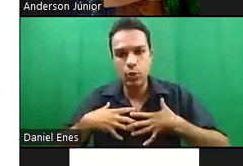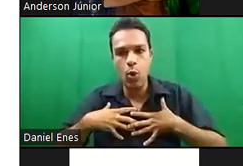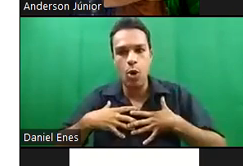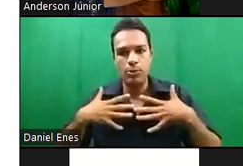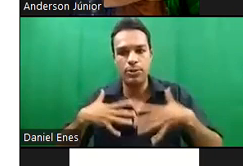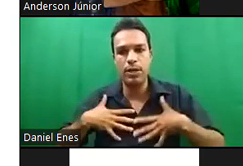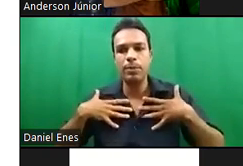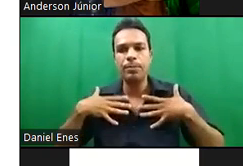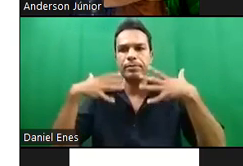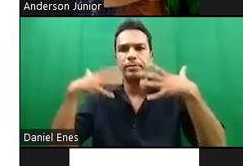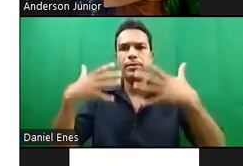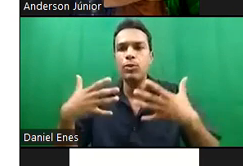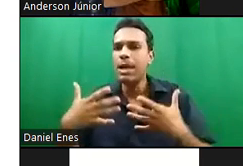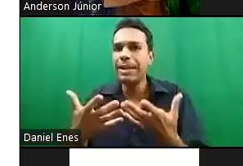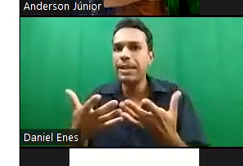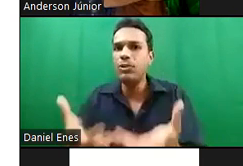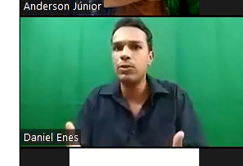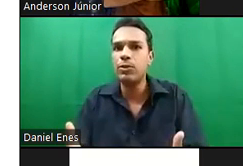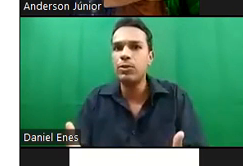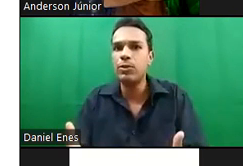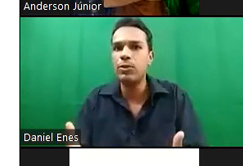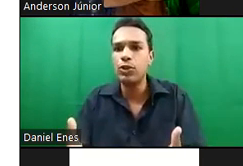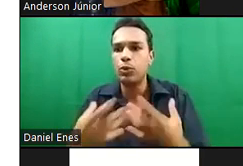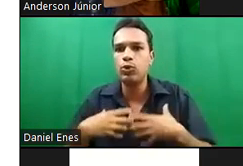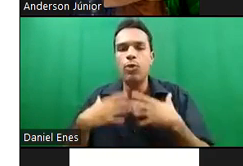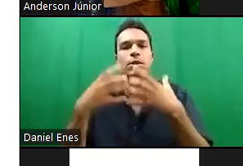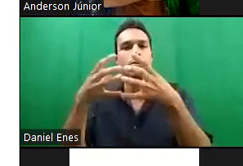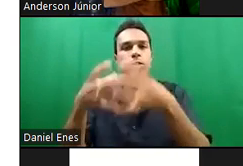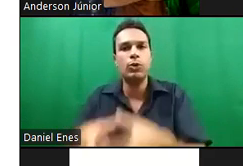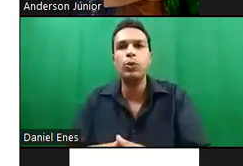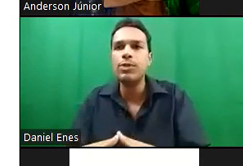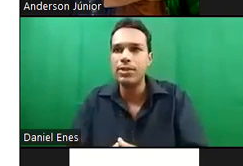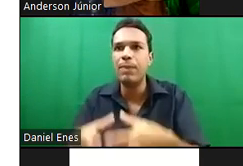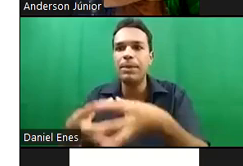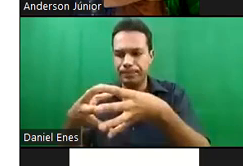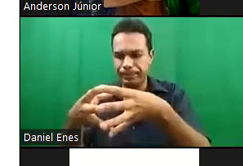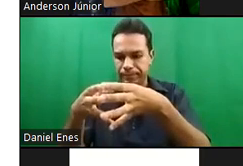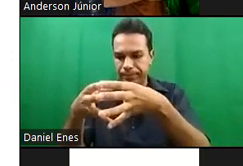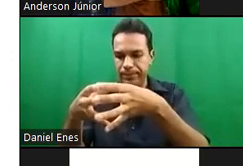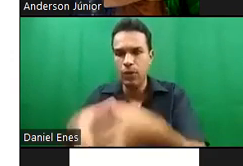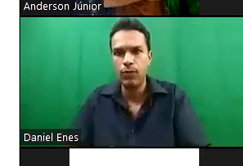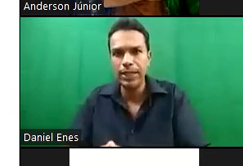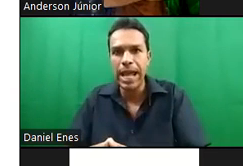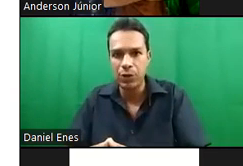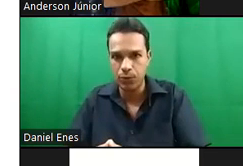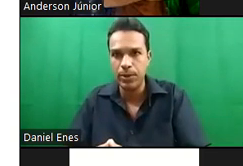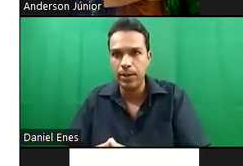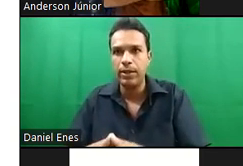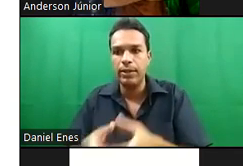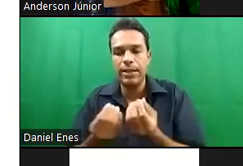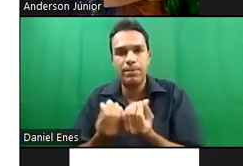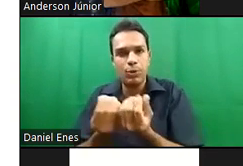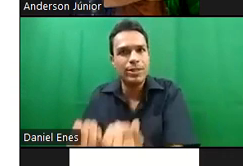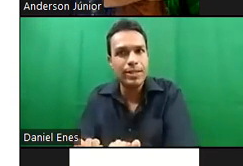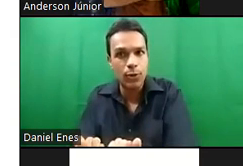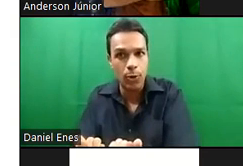usando o corpo, usando os aparelhos que constituem, os órgãos que constituem o sistema fonético, né,